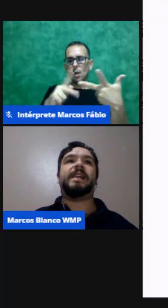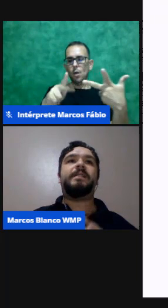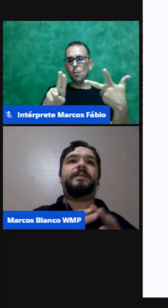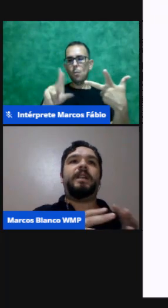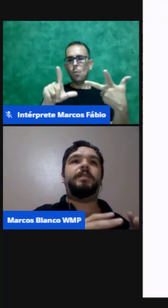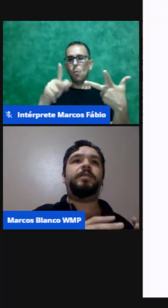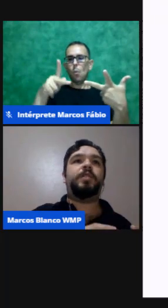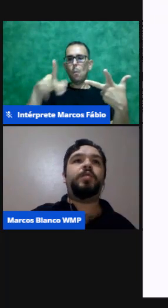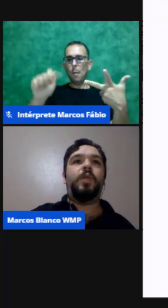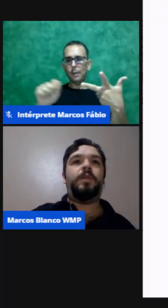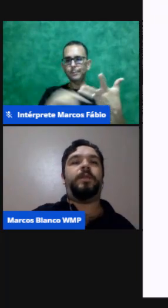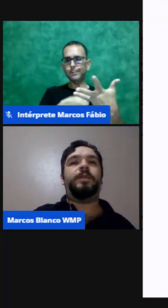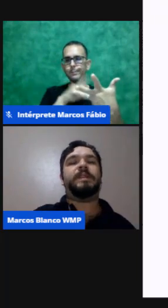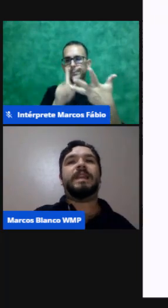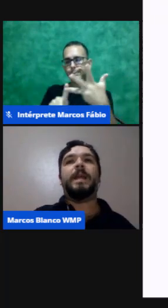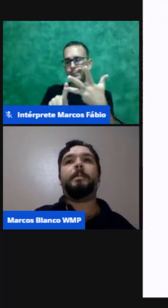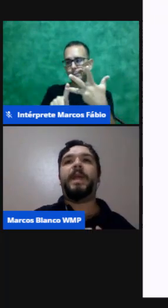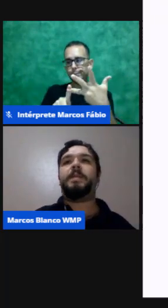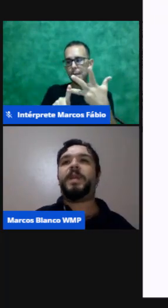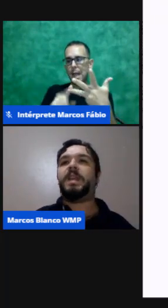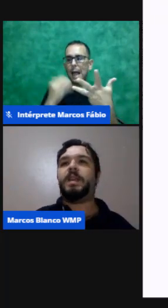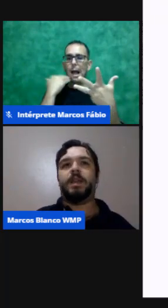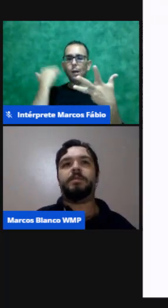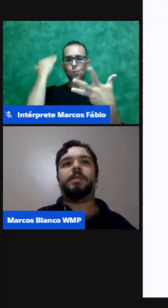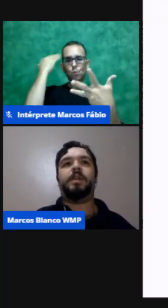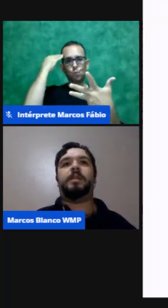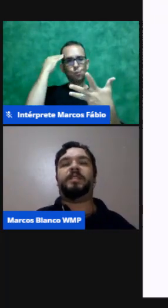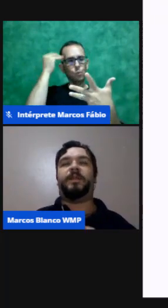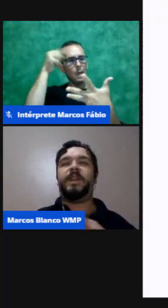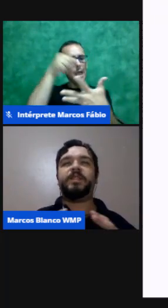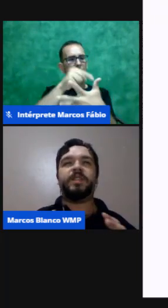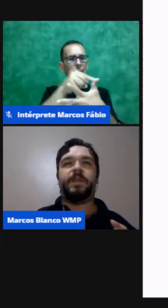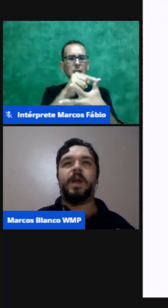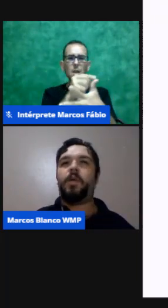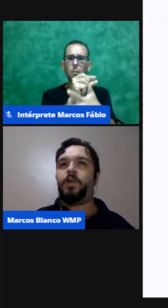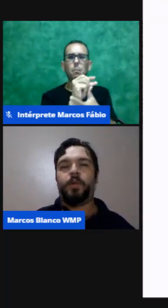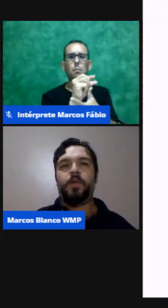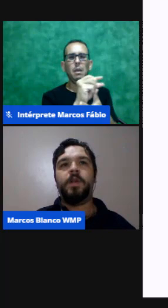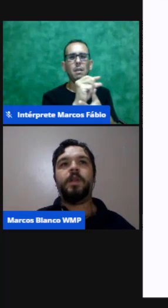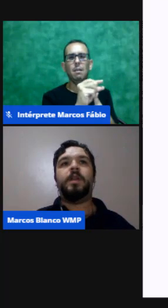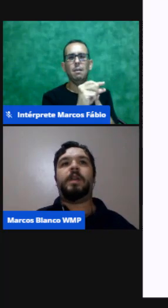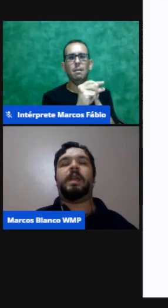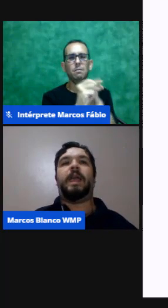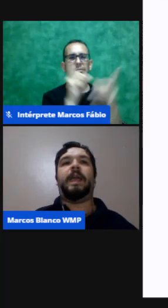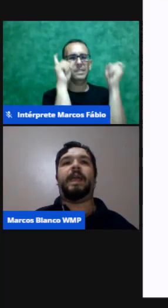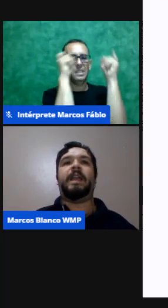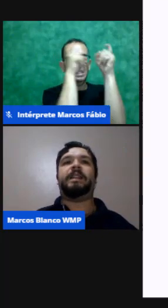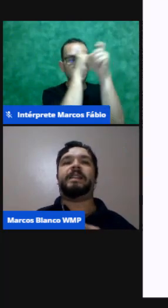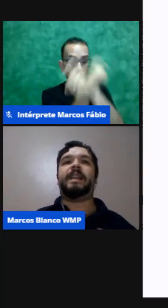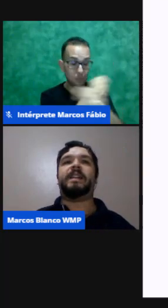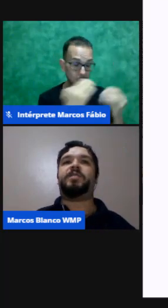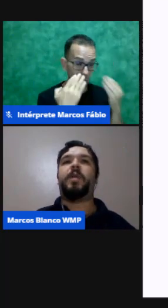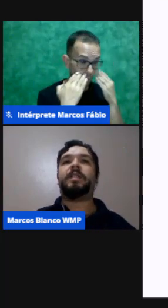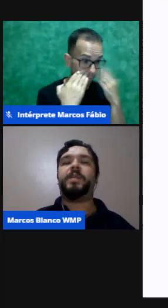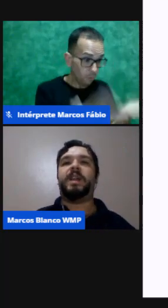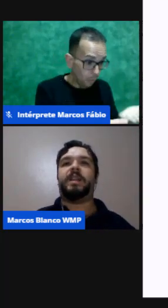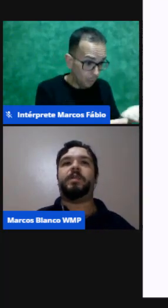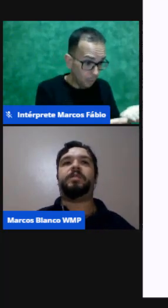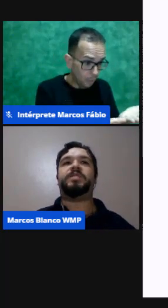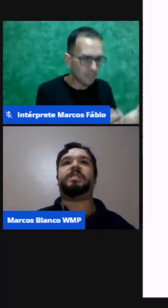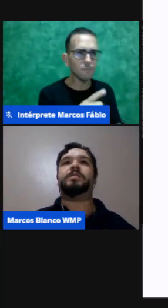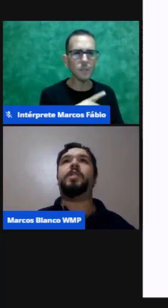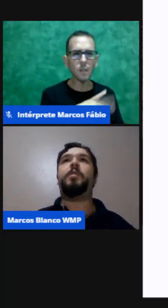tem que começar falando do ovo. Ele é bem pequenininho, difícil de ver a olho nu. Ele tem cerca de